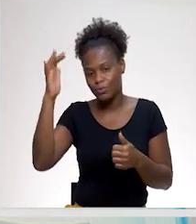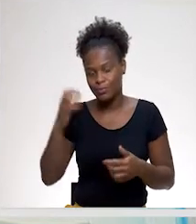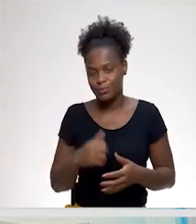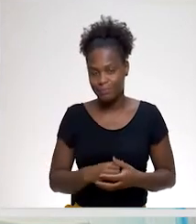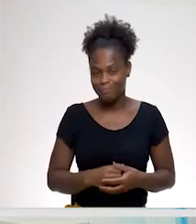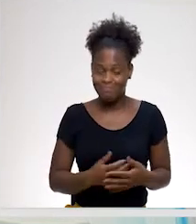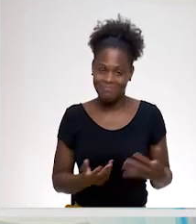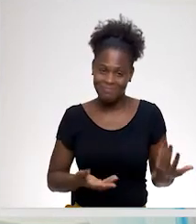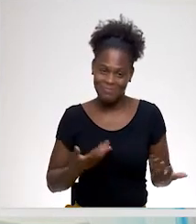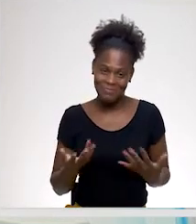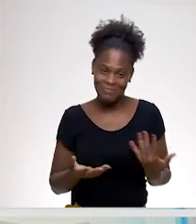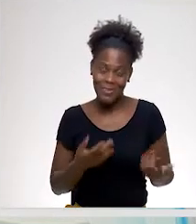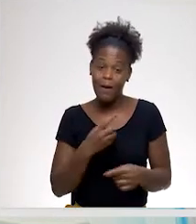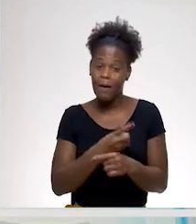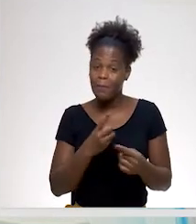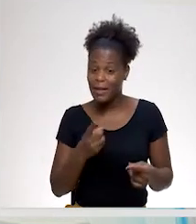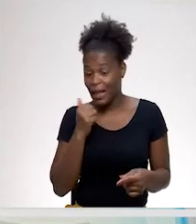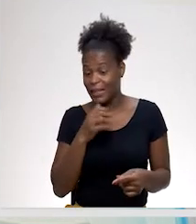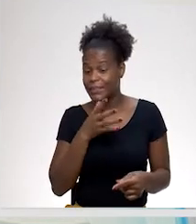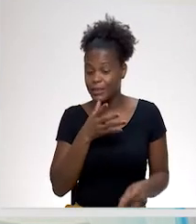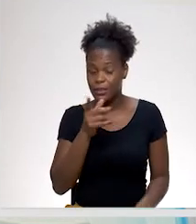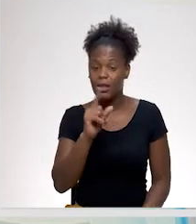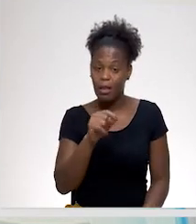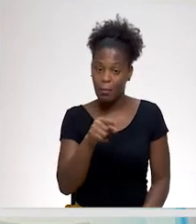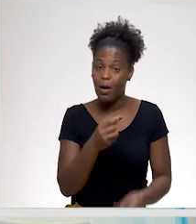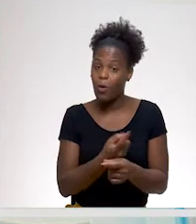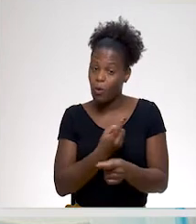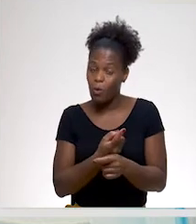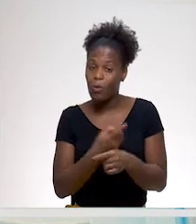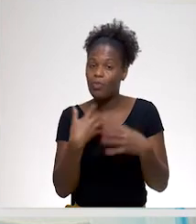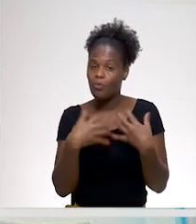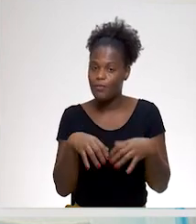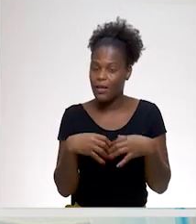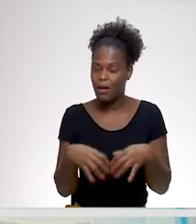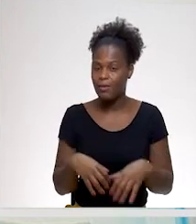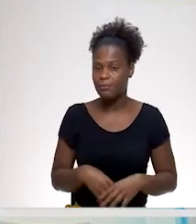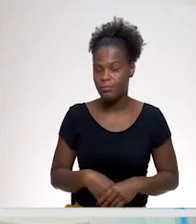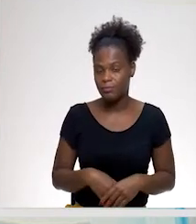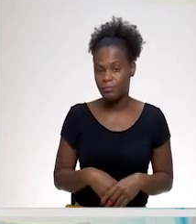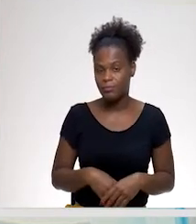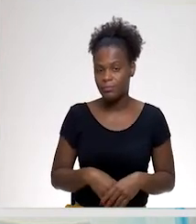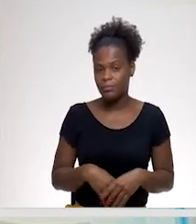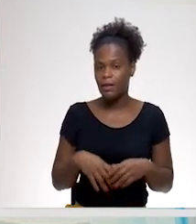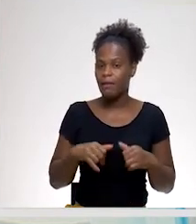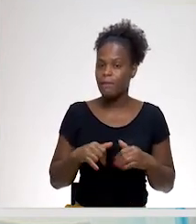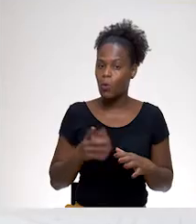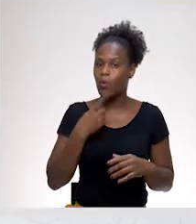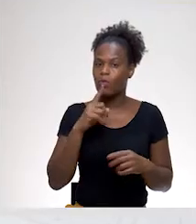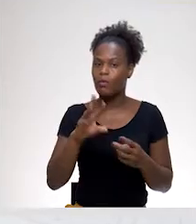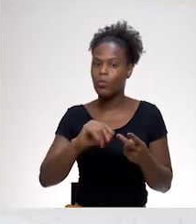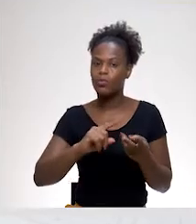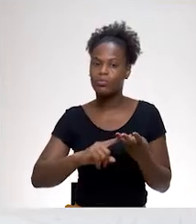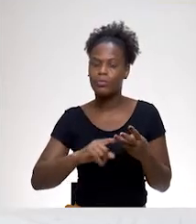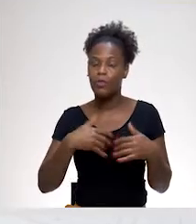sono. Por isso, diz que também é alvo de dúvida. Mais